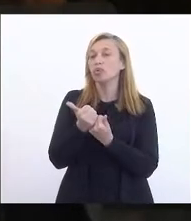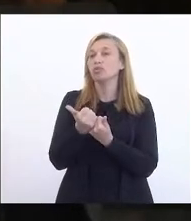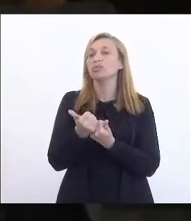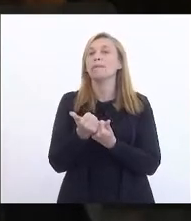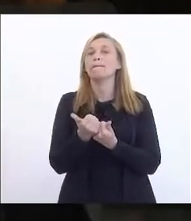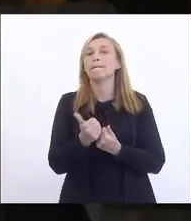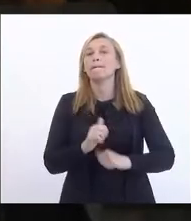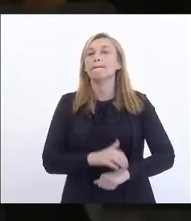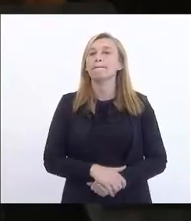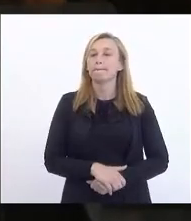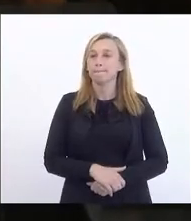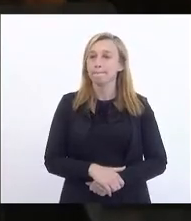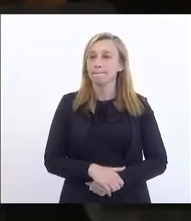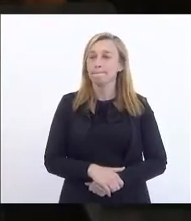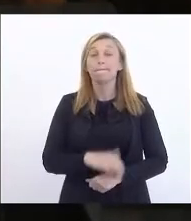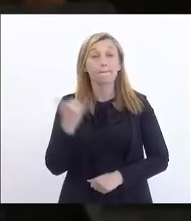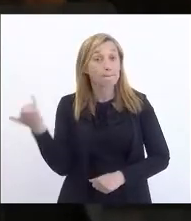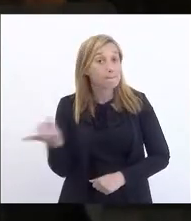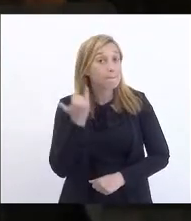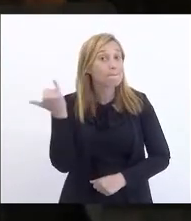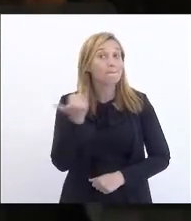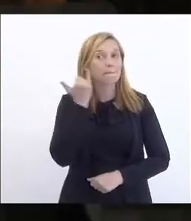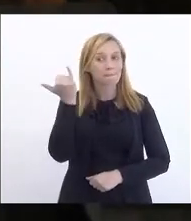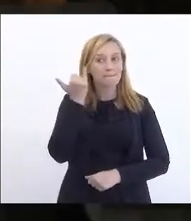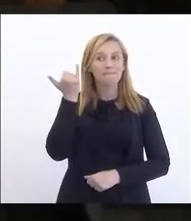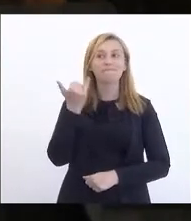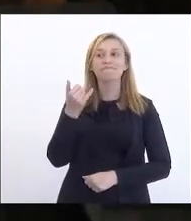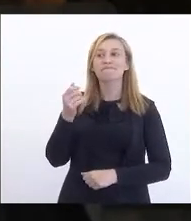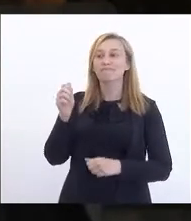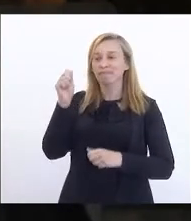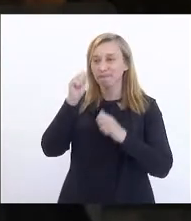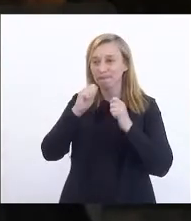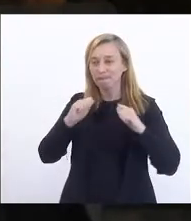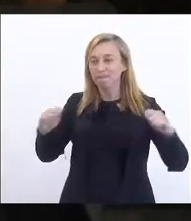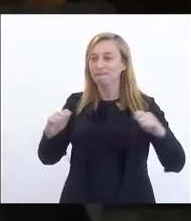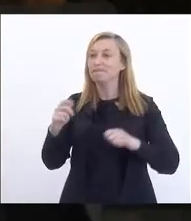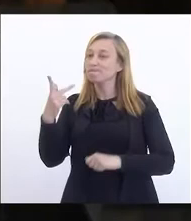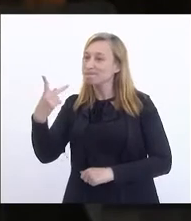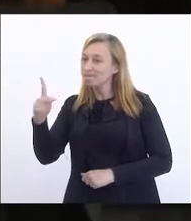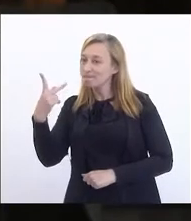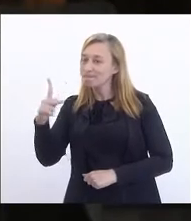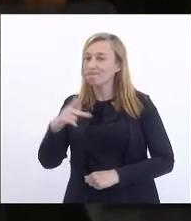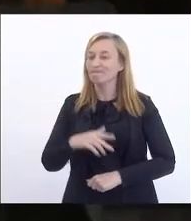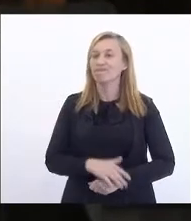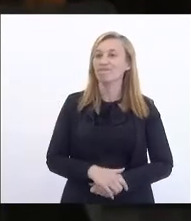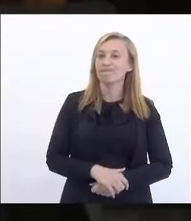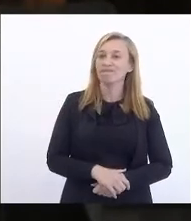importante de sua assessoria. Feito